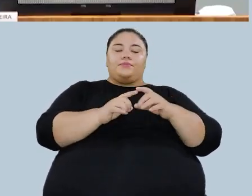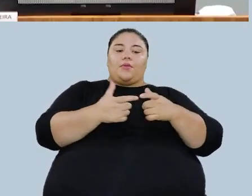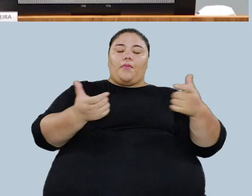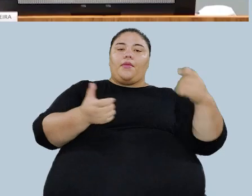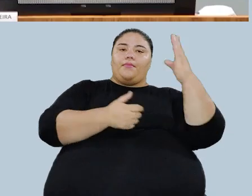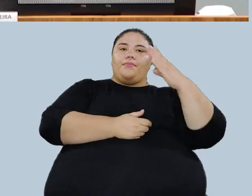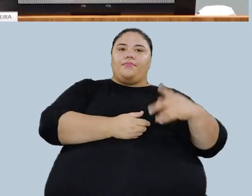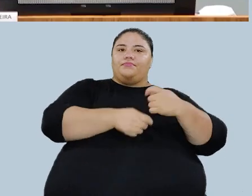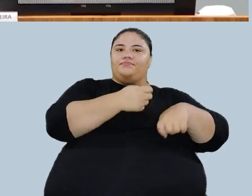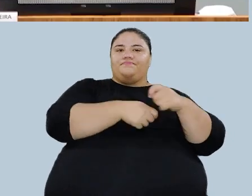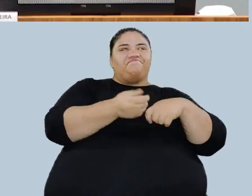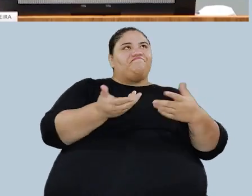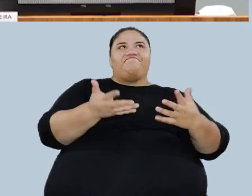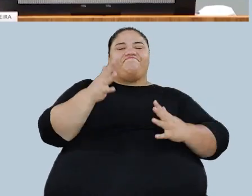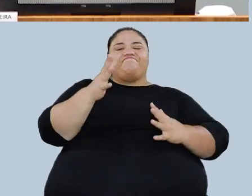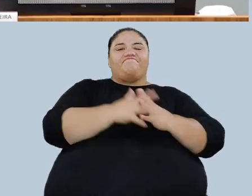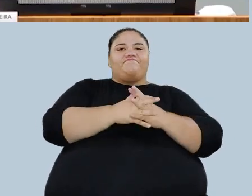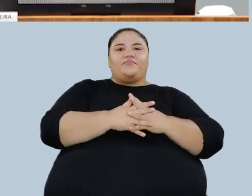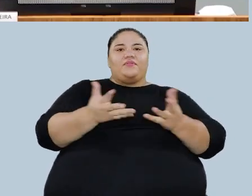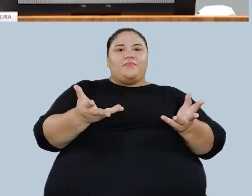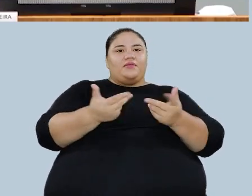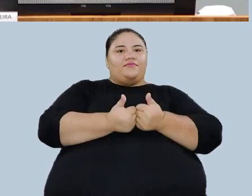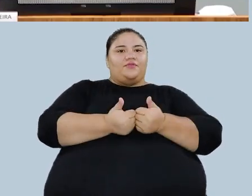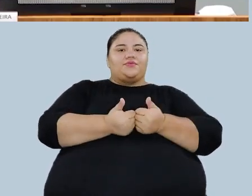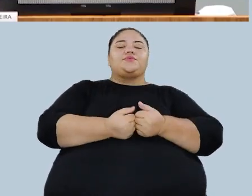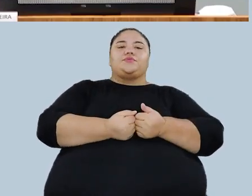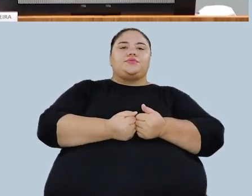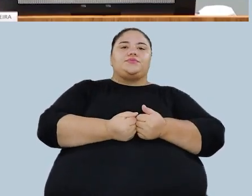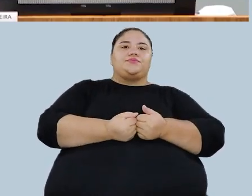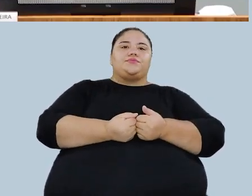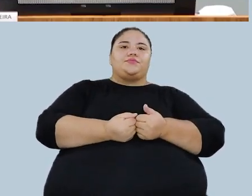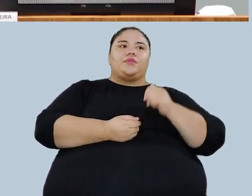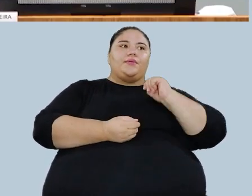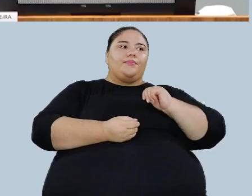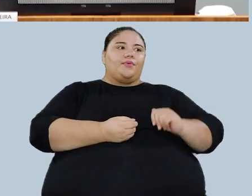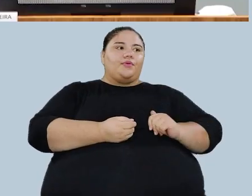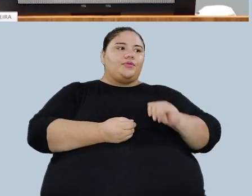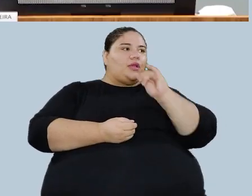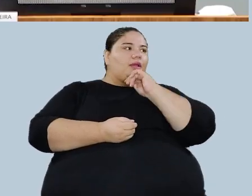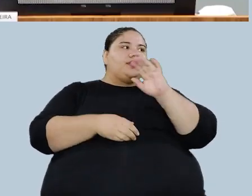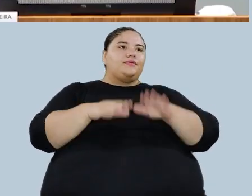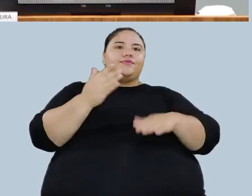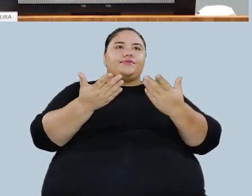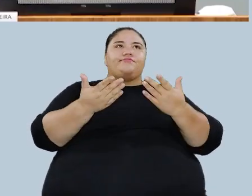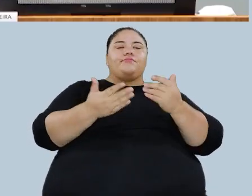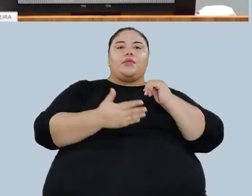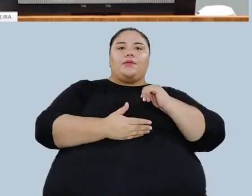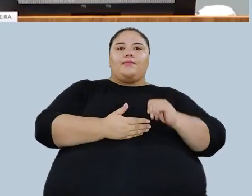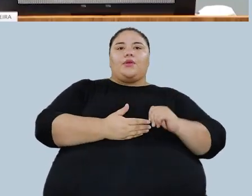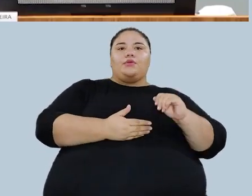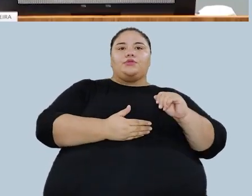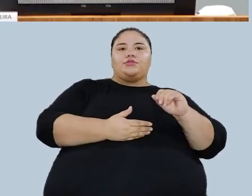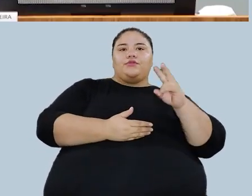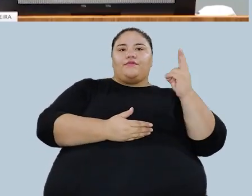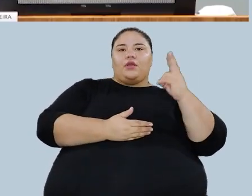brasileiro, né? A economia brasileira é um negócio incrível, né? Você vê hoje a Bolsa batendo no teto,